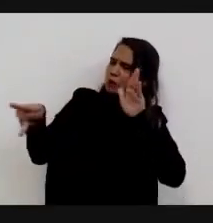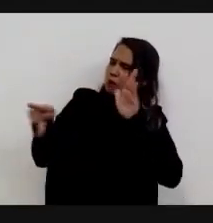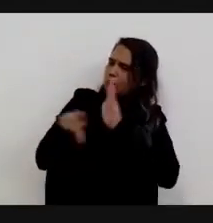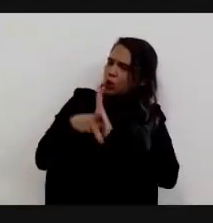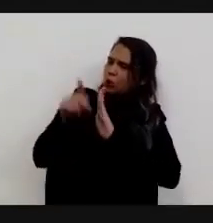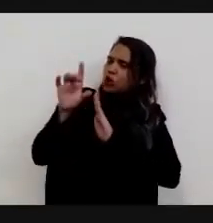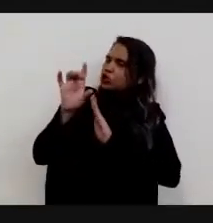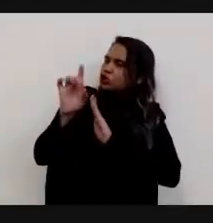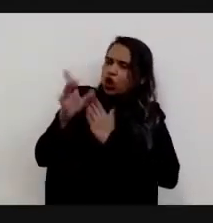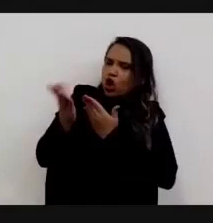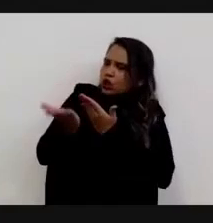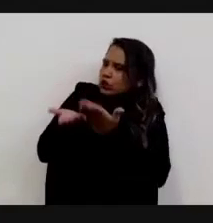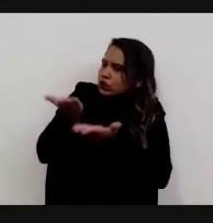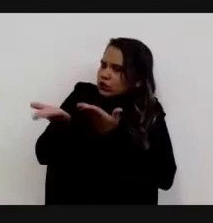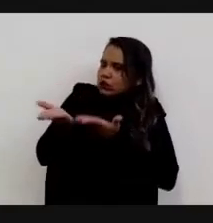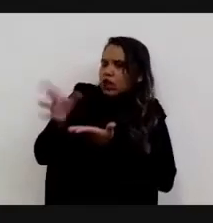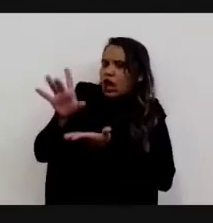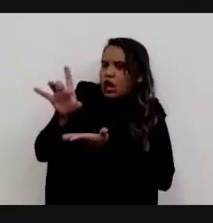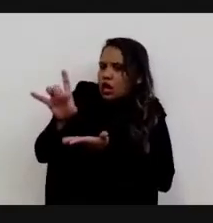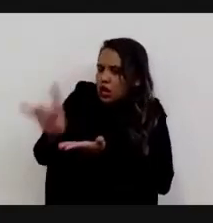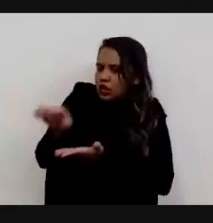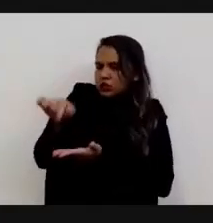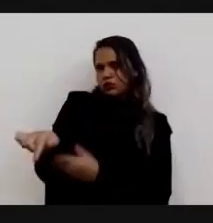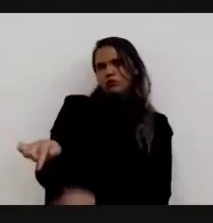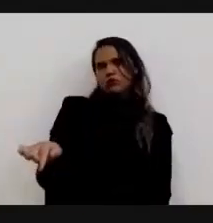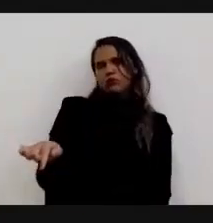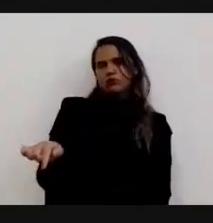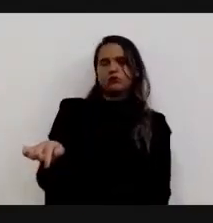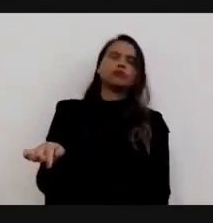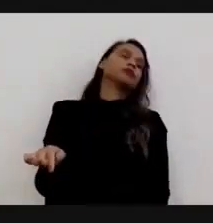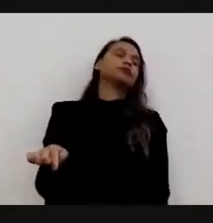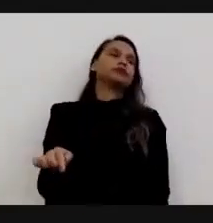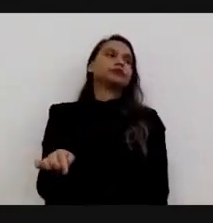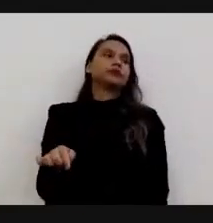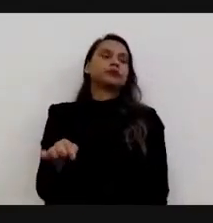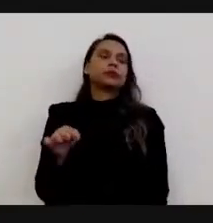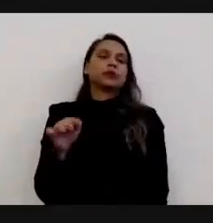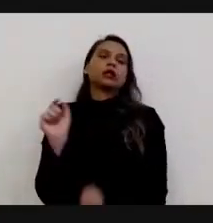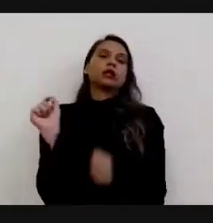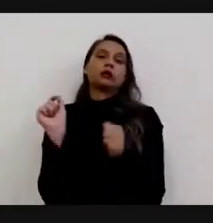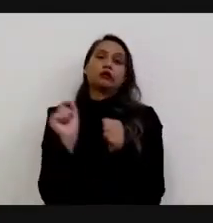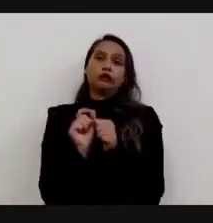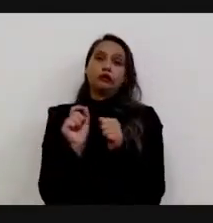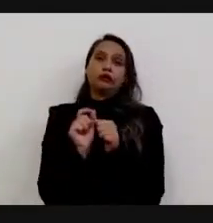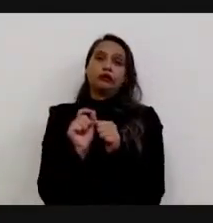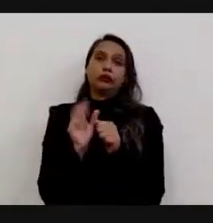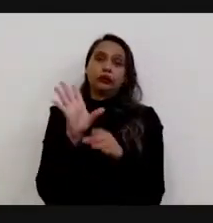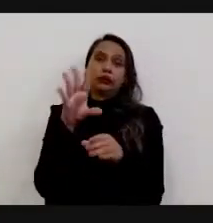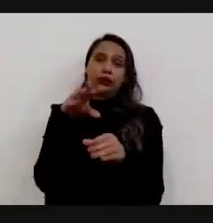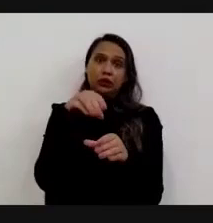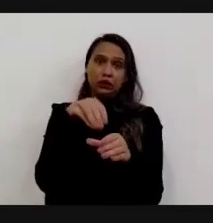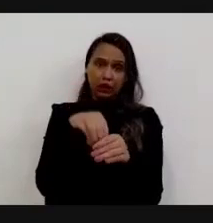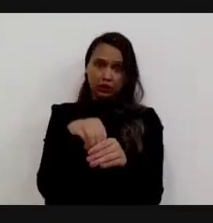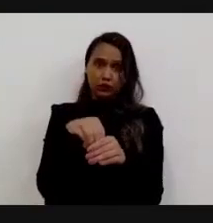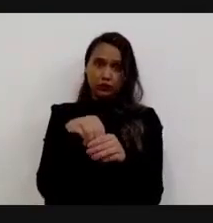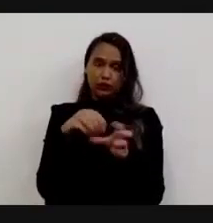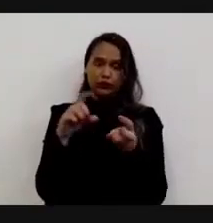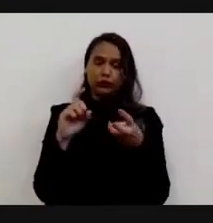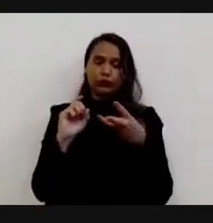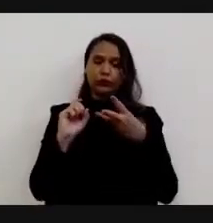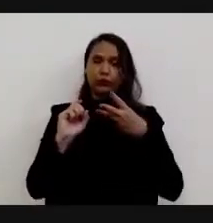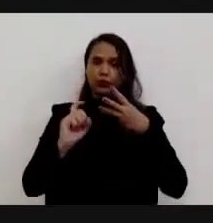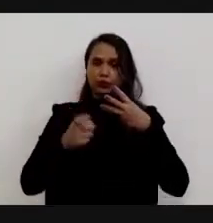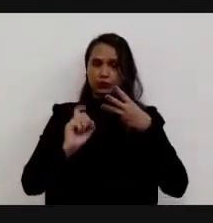tratar daquele caso em específico. Isso foi feito dentro da esfera do Executivo, com